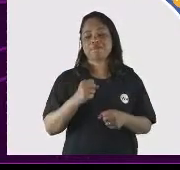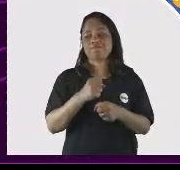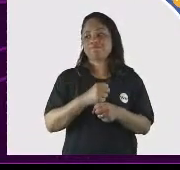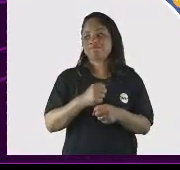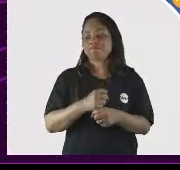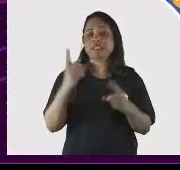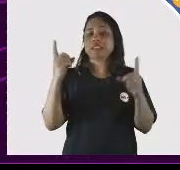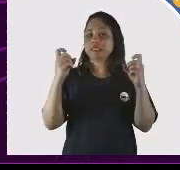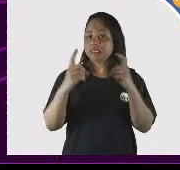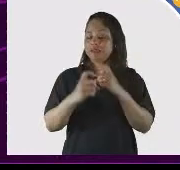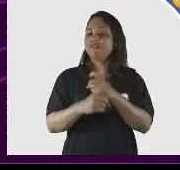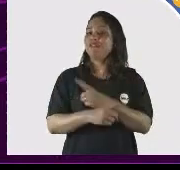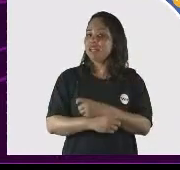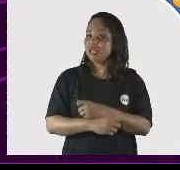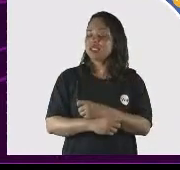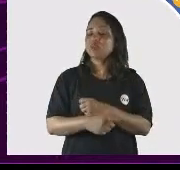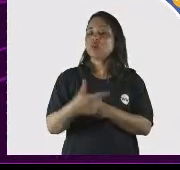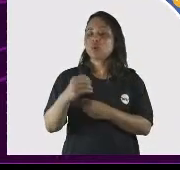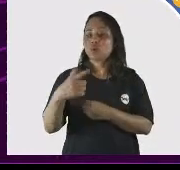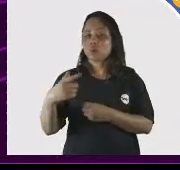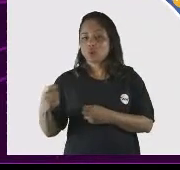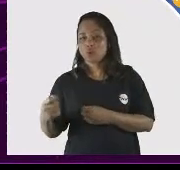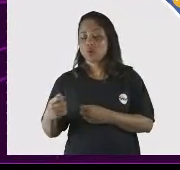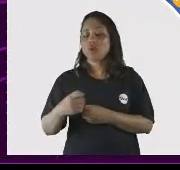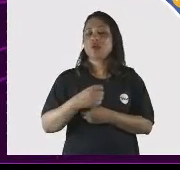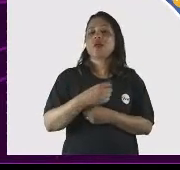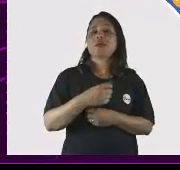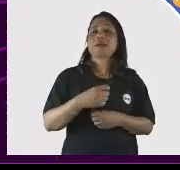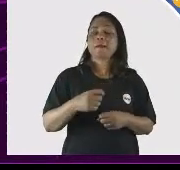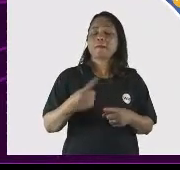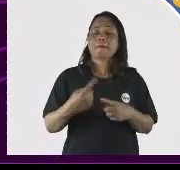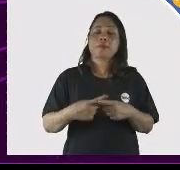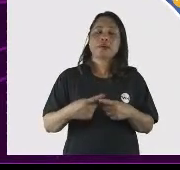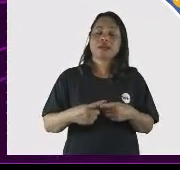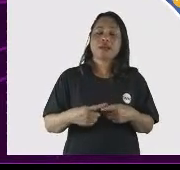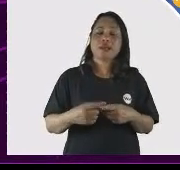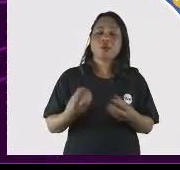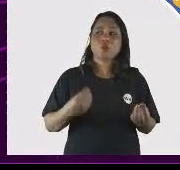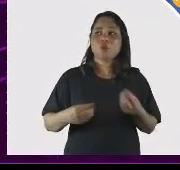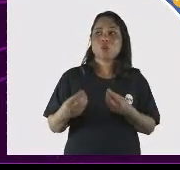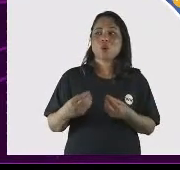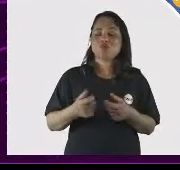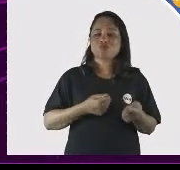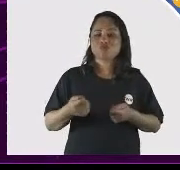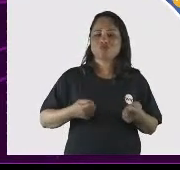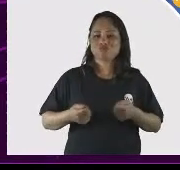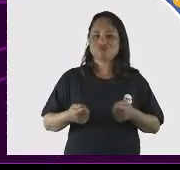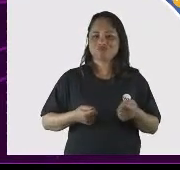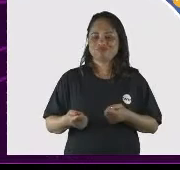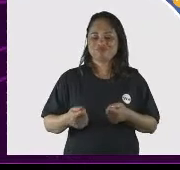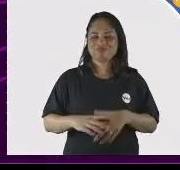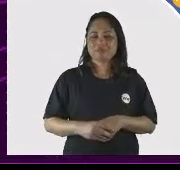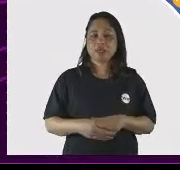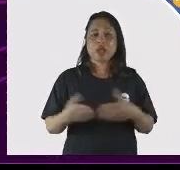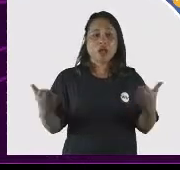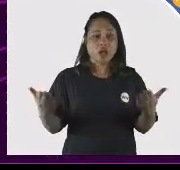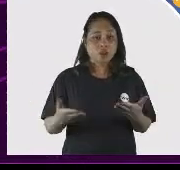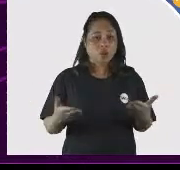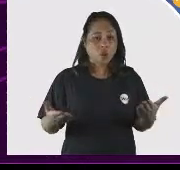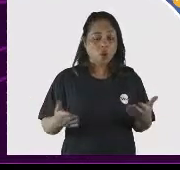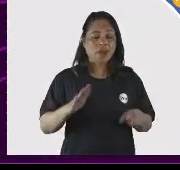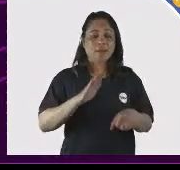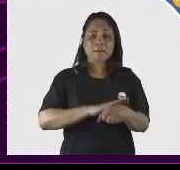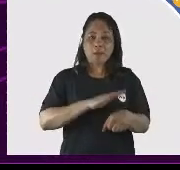difíceis para os agentes financeiros e e eu diria que o cenário é agora